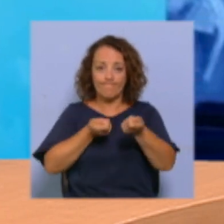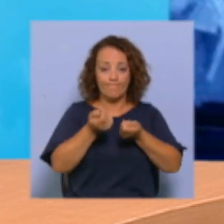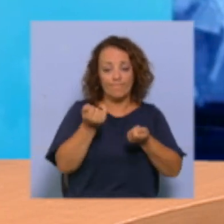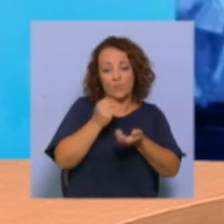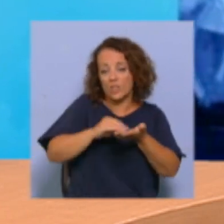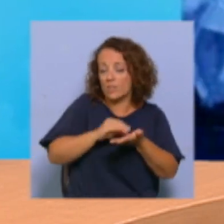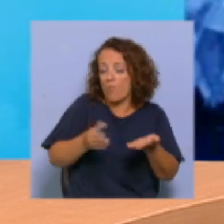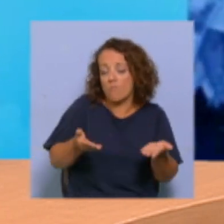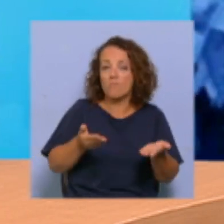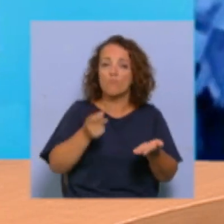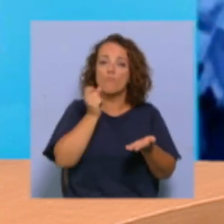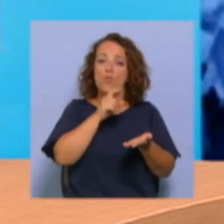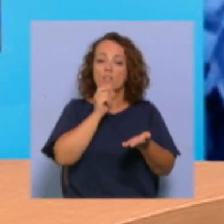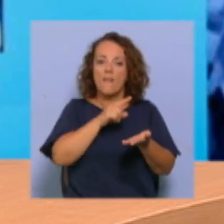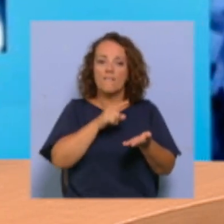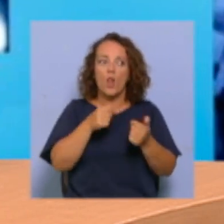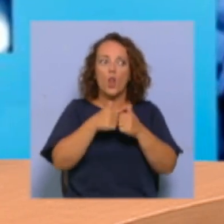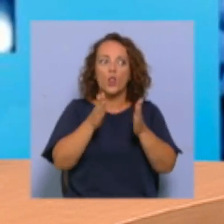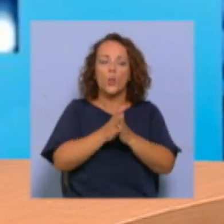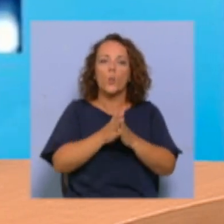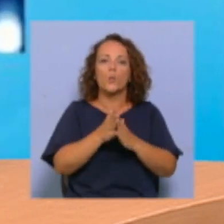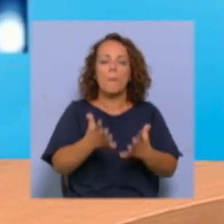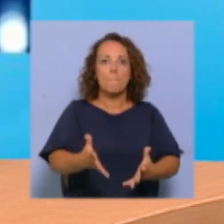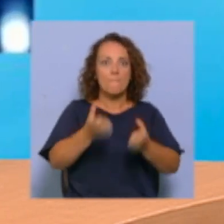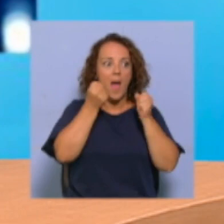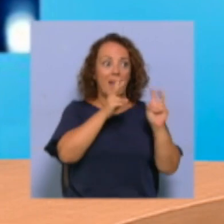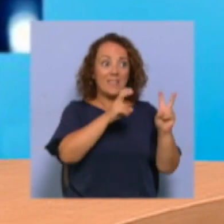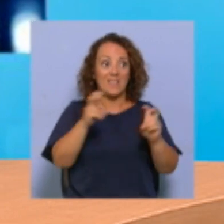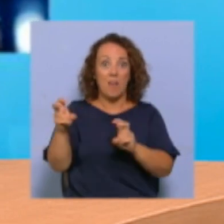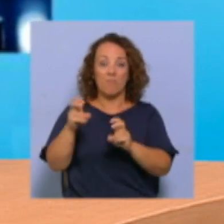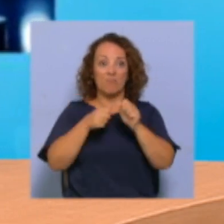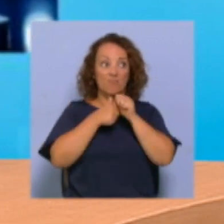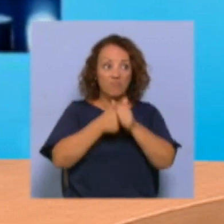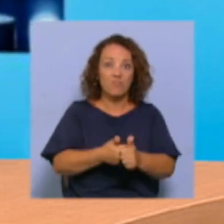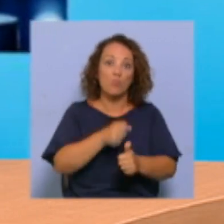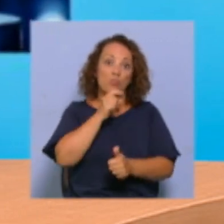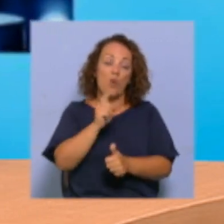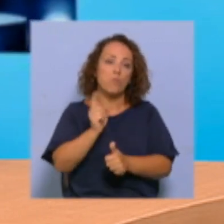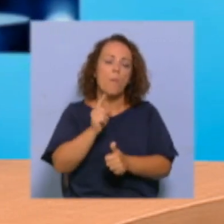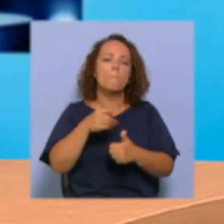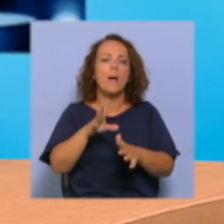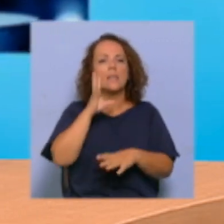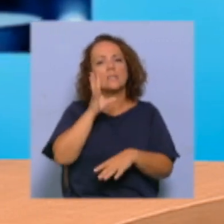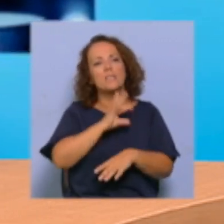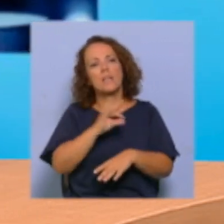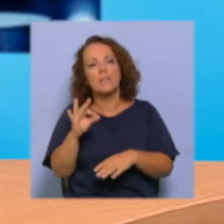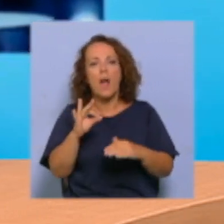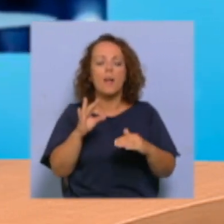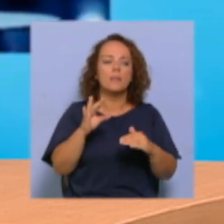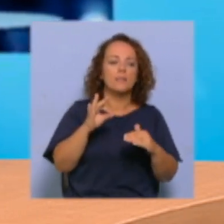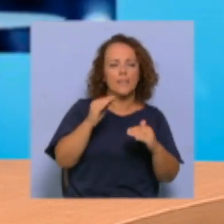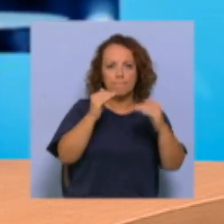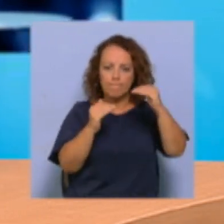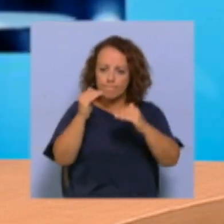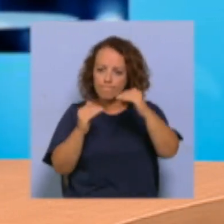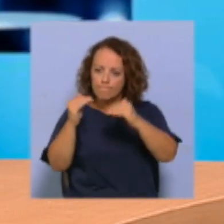não vamos conseguir cumprir com todos os desejos de todos os participantes, mas vamos tentar fazer uma divisão homogénea, uniforme, interessante, de